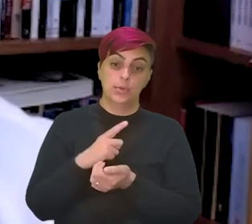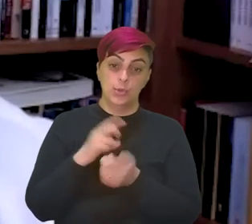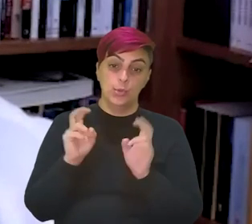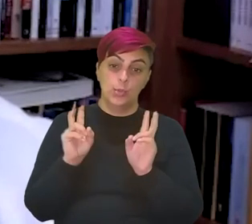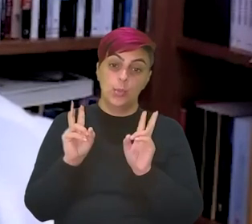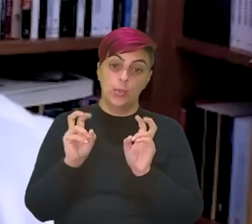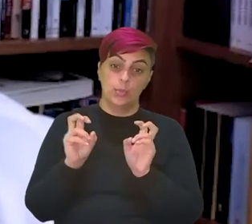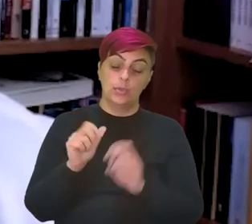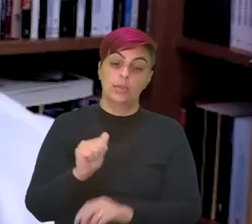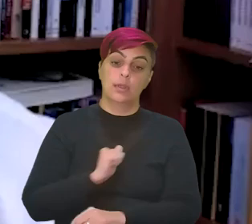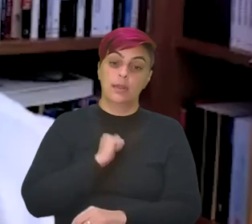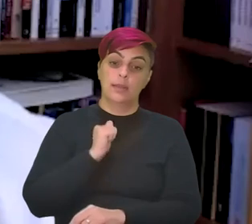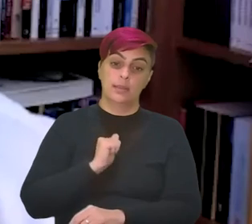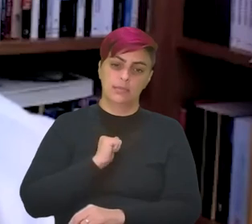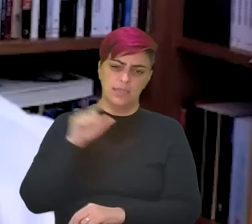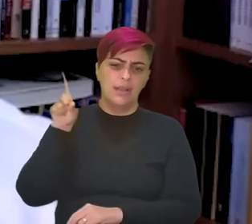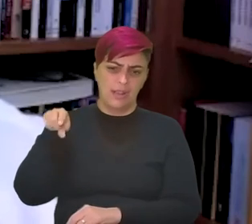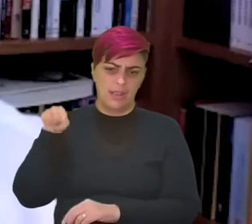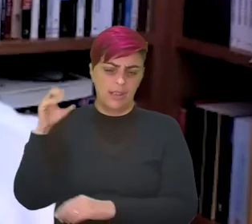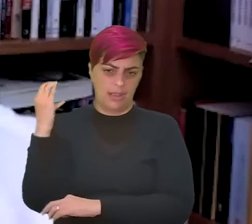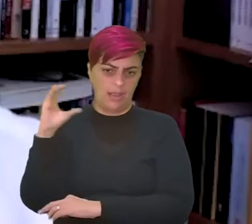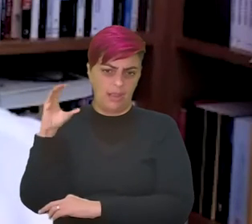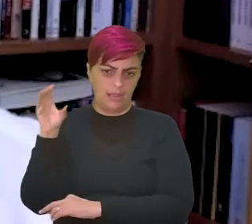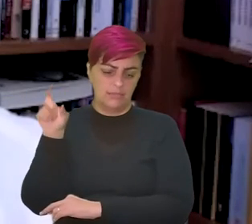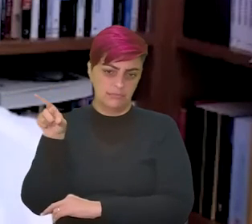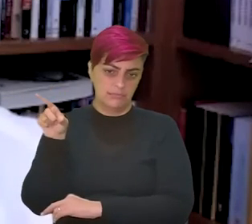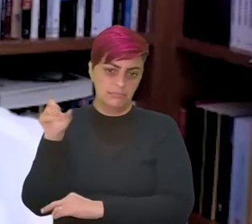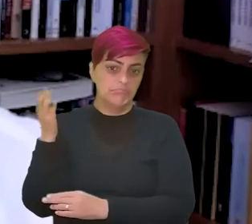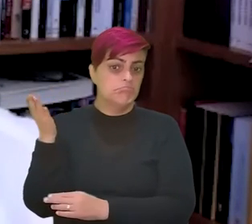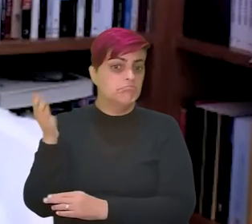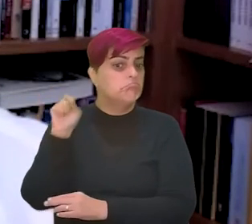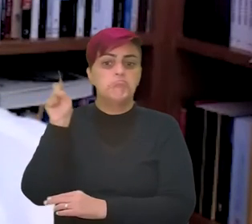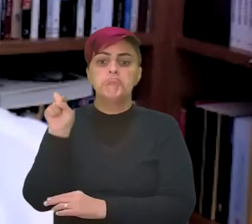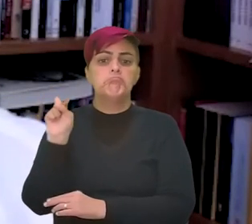com esse tema: a antropologia é uma ciência?